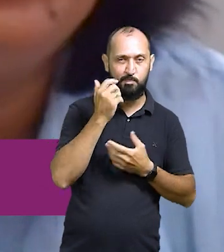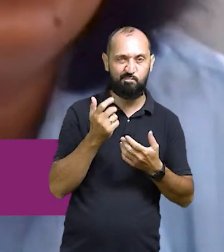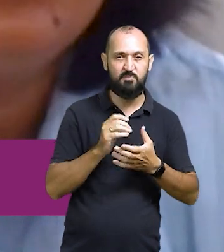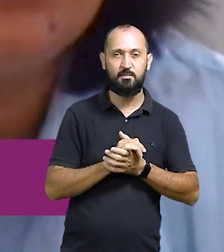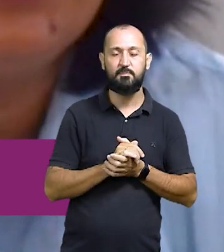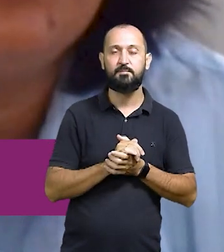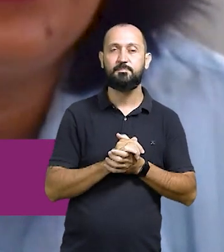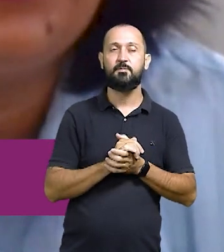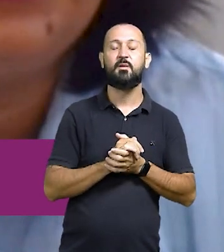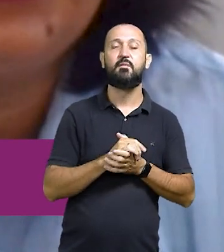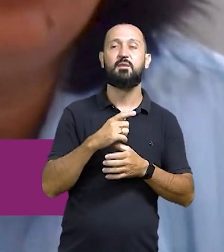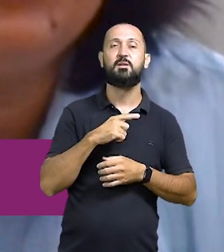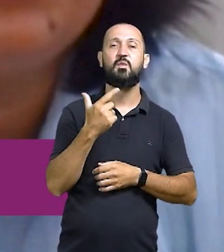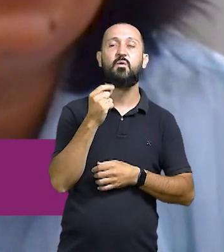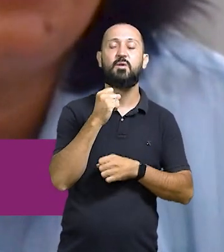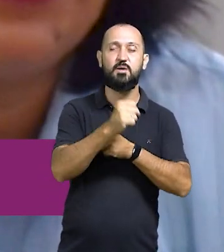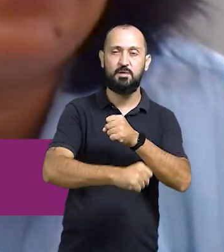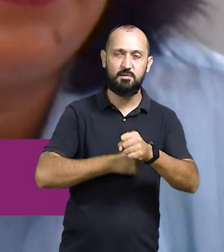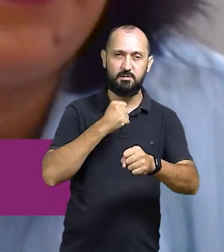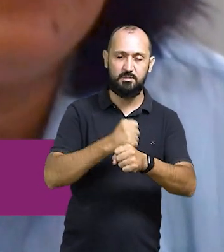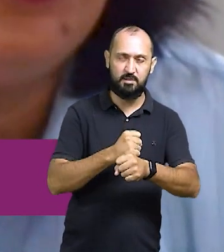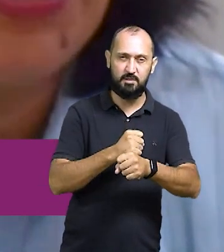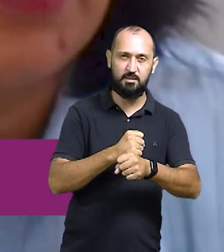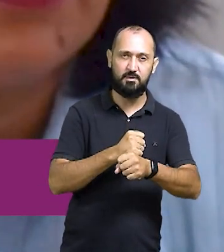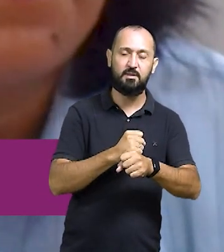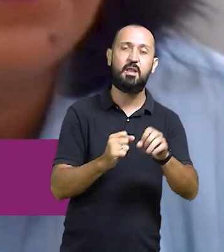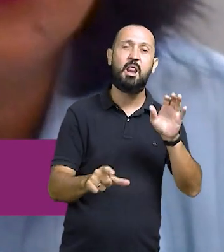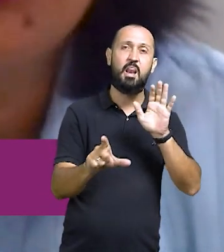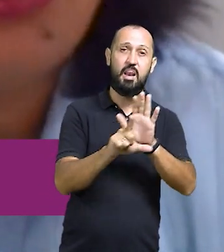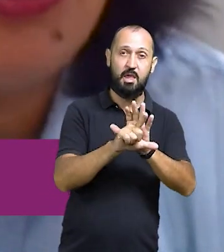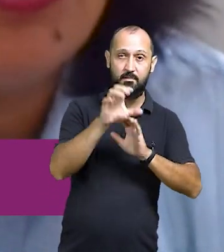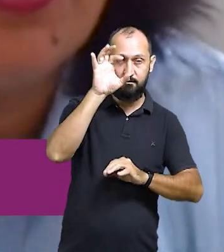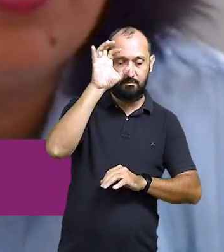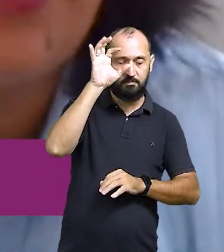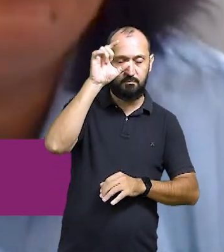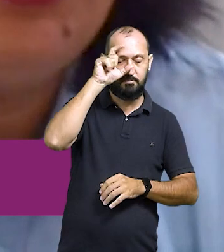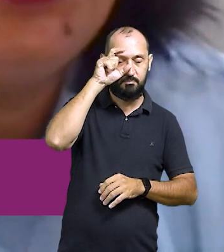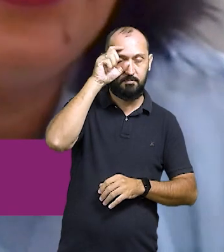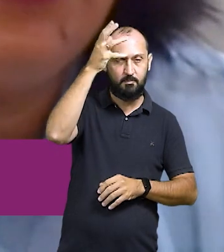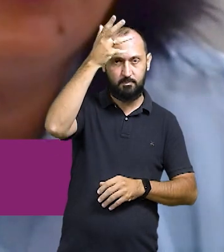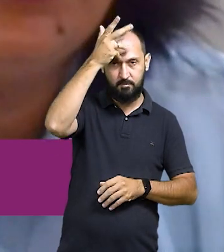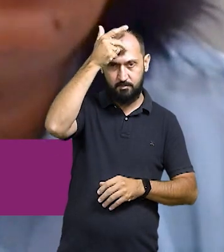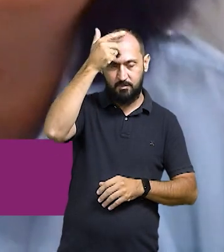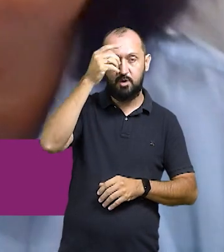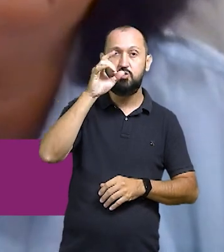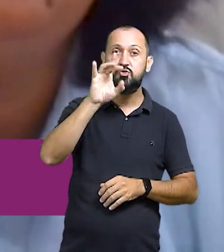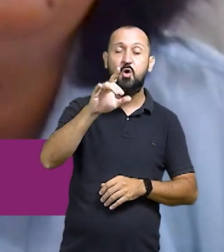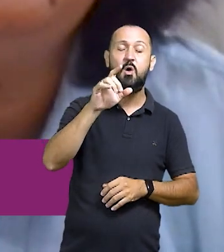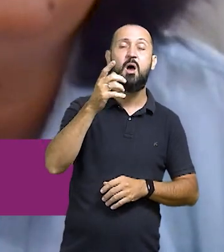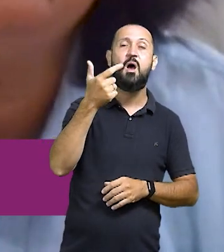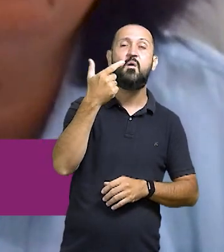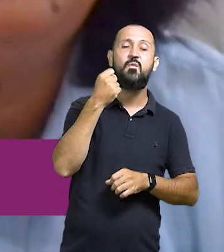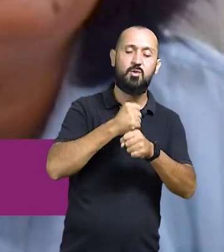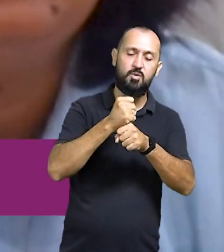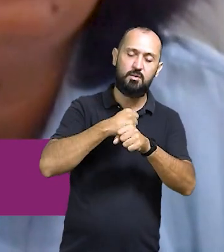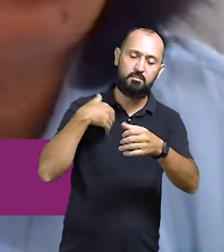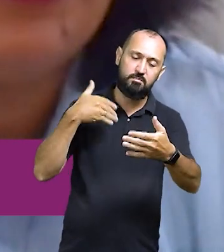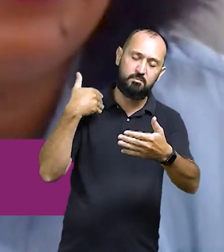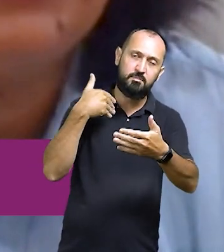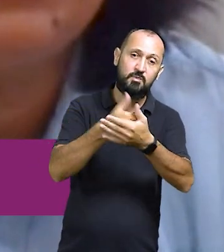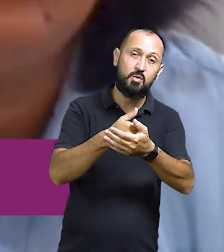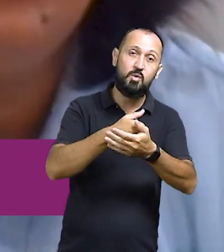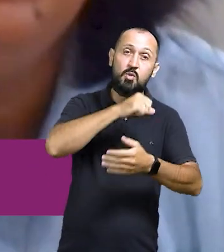Lívia? A gente fala muito de enfrentamento, de leis, de marcos legais. Eu acho que tem uma dimensão da prevenção, por exemplo, medida protetiva de